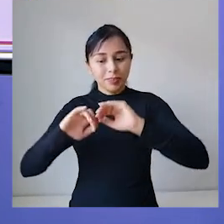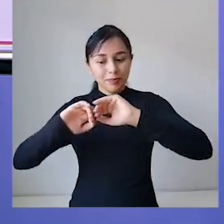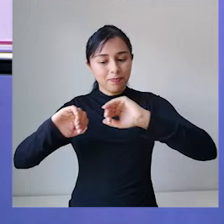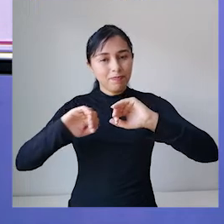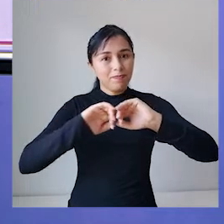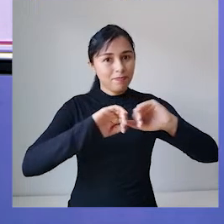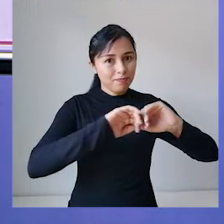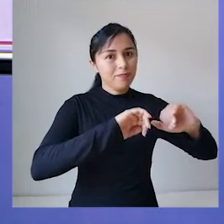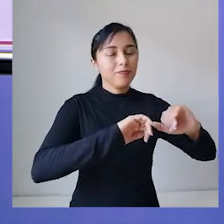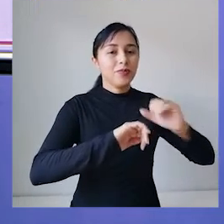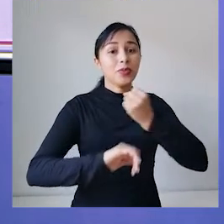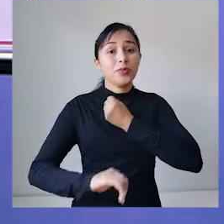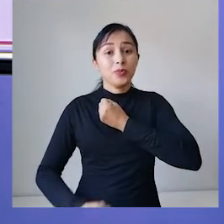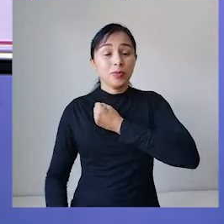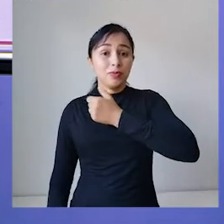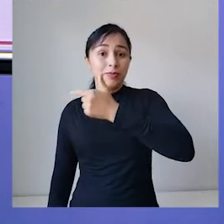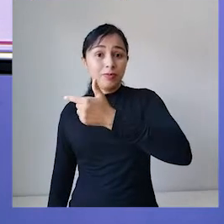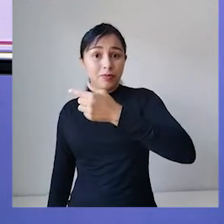do número